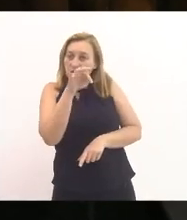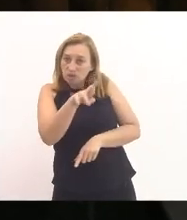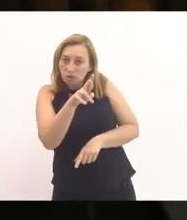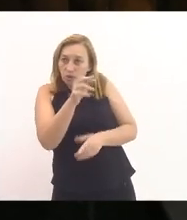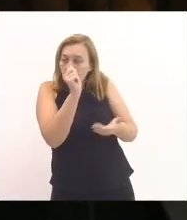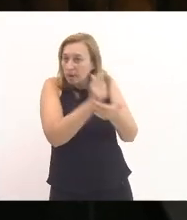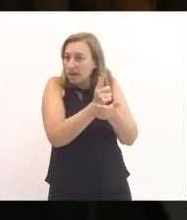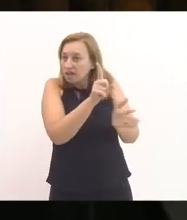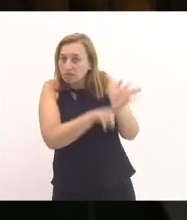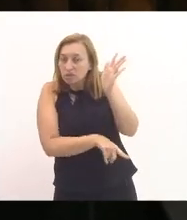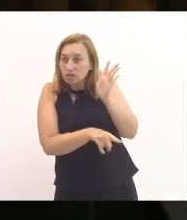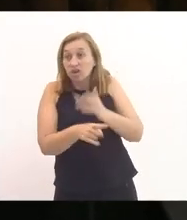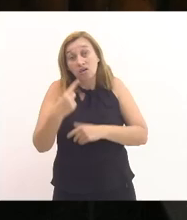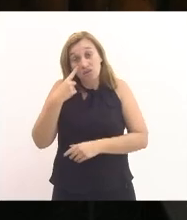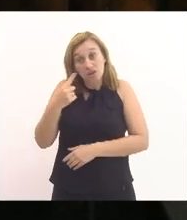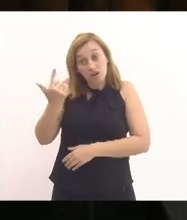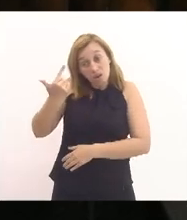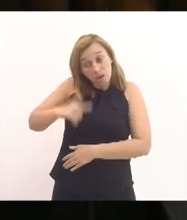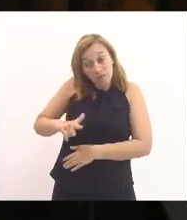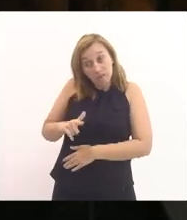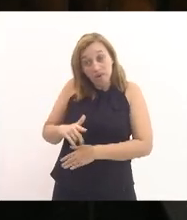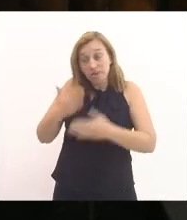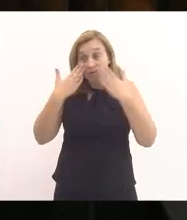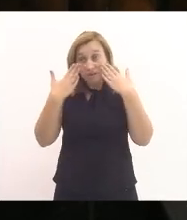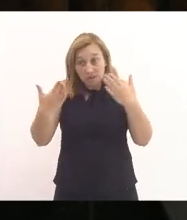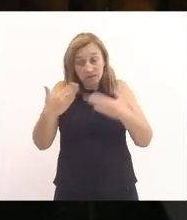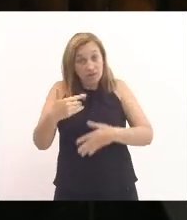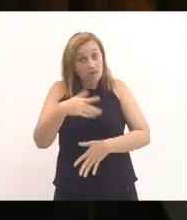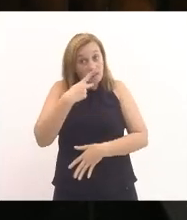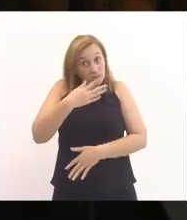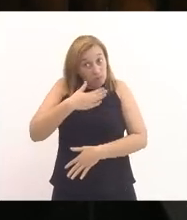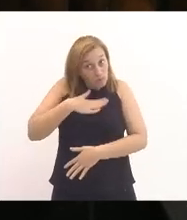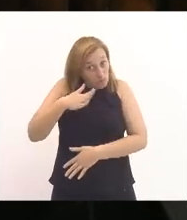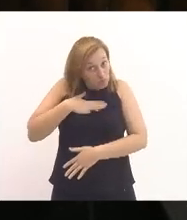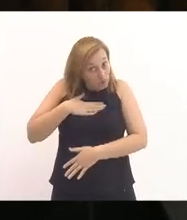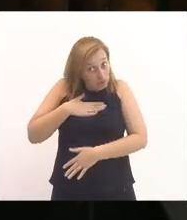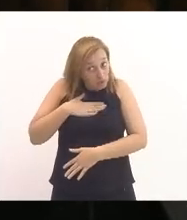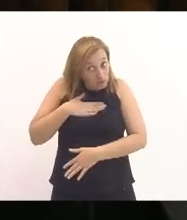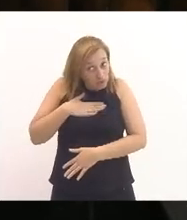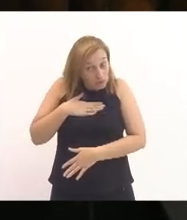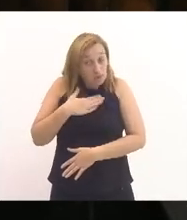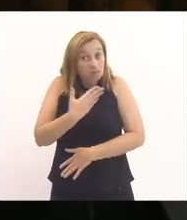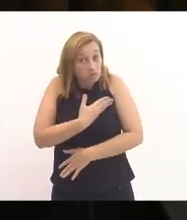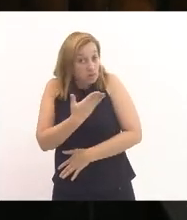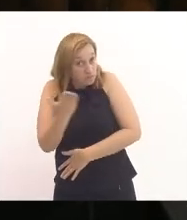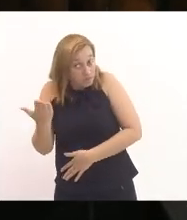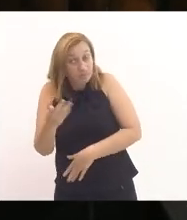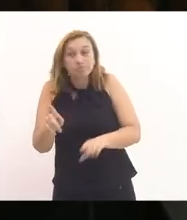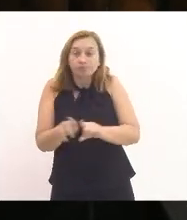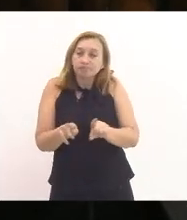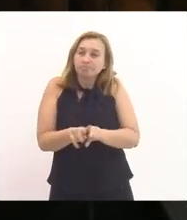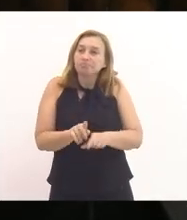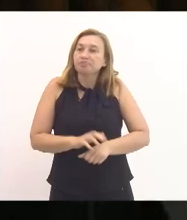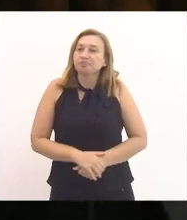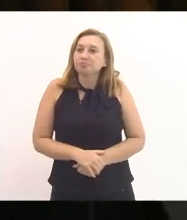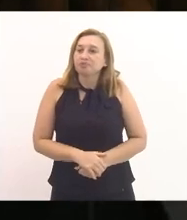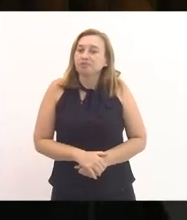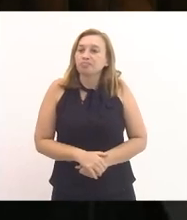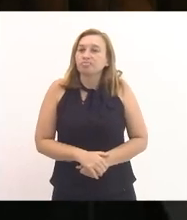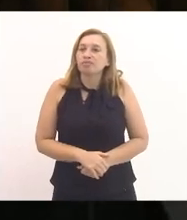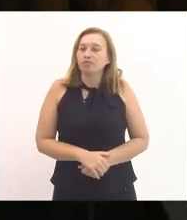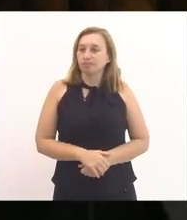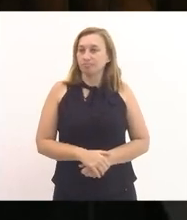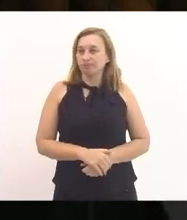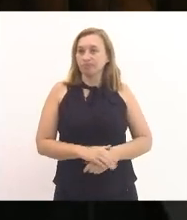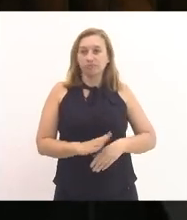vejo senhores que eu repito na minha apresentação falo por mim e projetos isso aos meus pares aí o soro